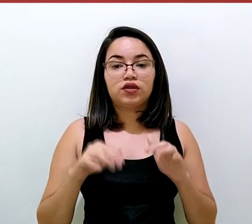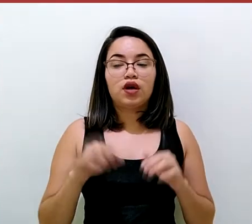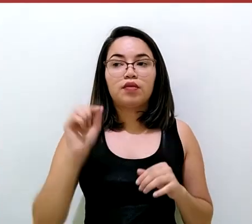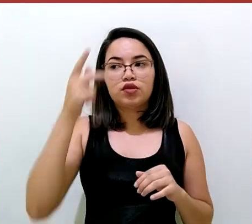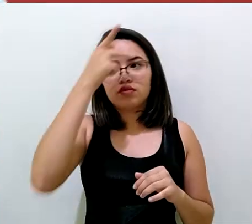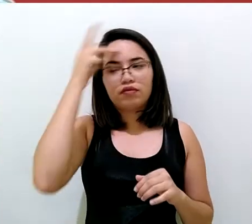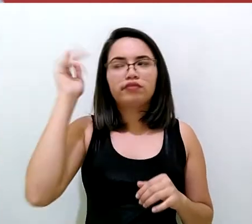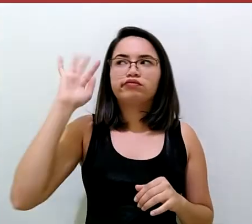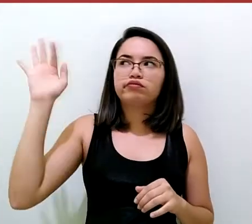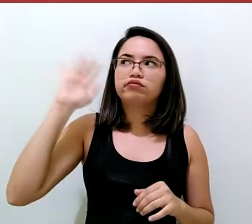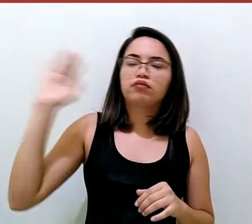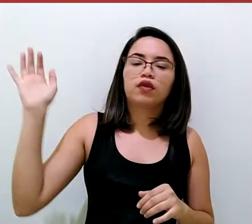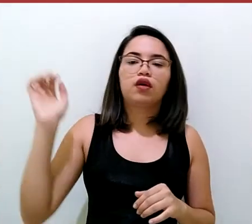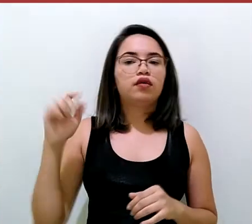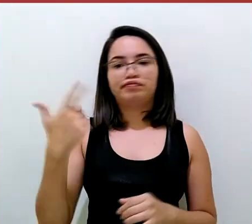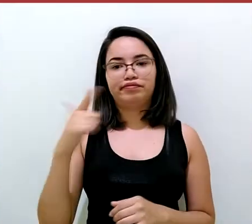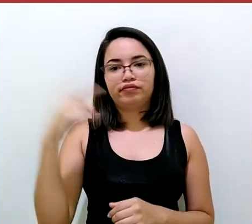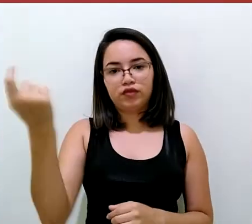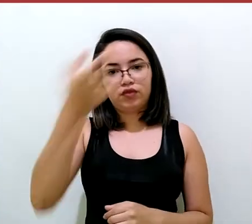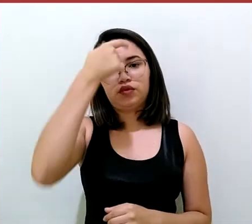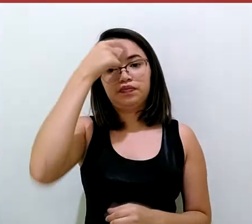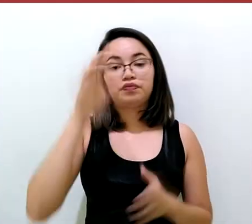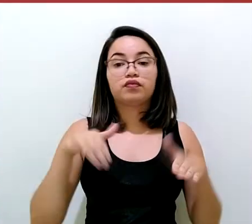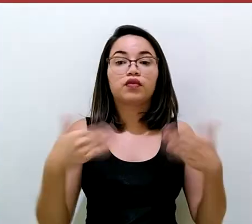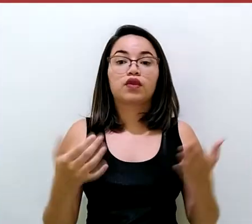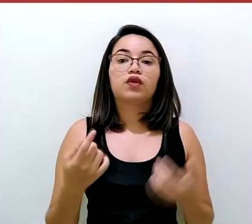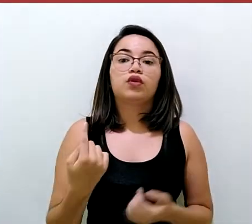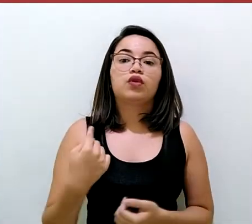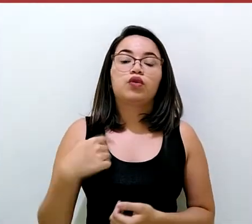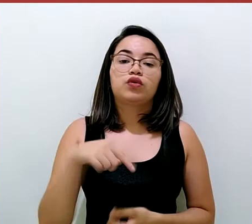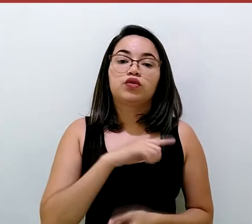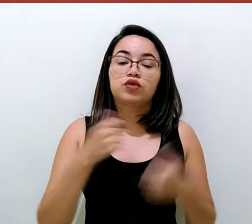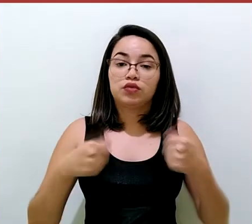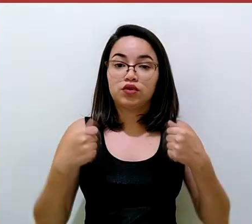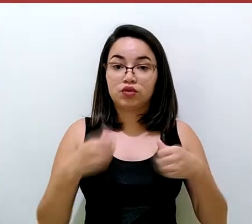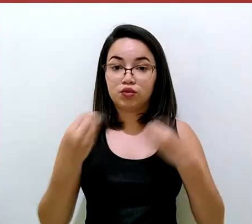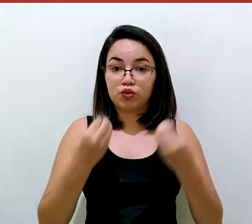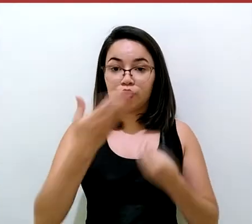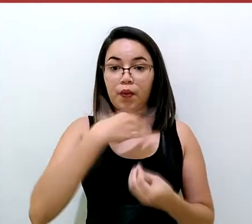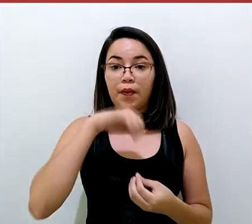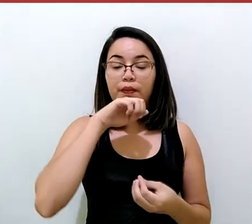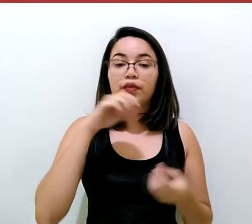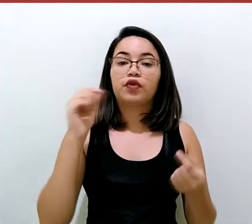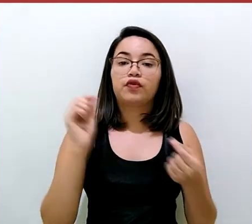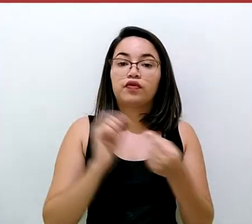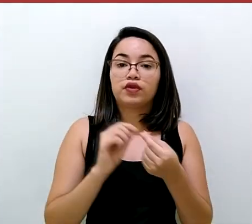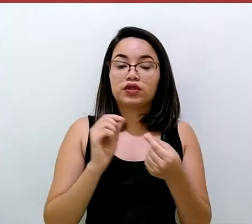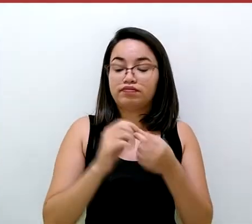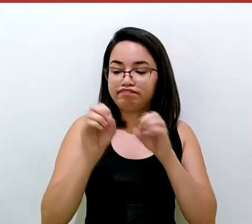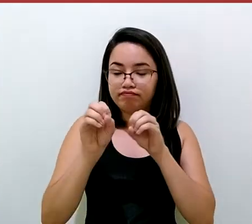de fantasias não tem juízo. Então nós precisamos, como pais,